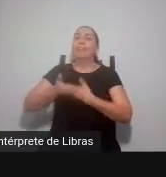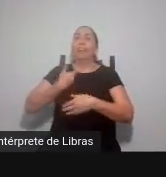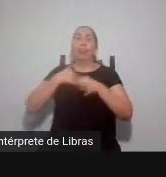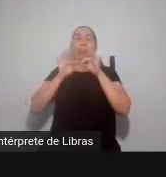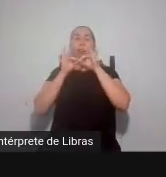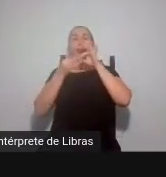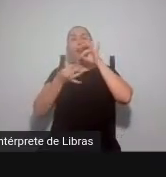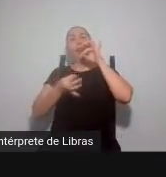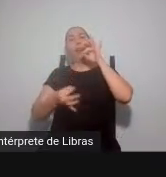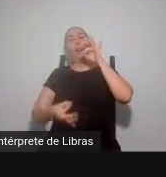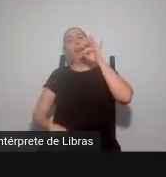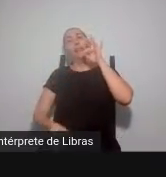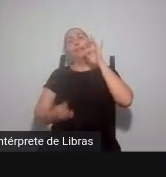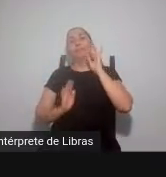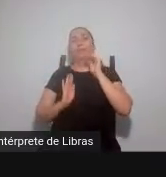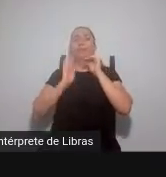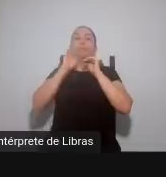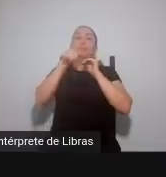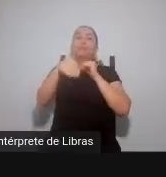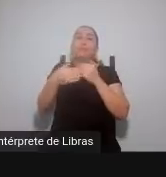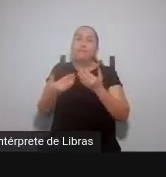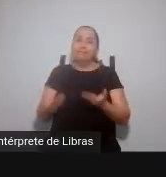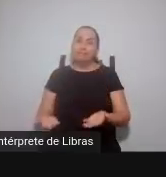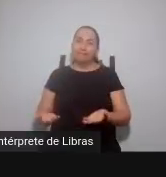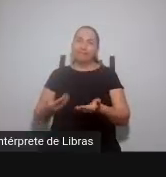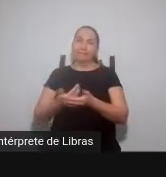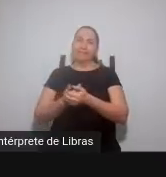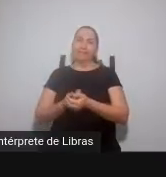aconteceu isso. Mas vamos que vamos.